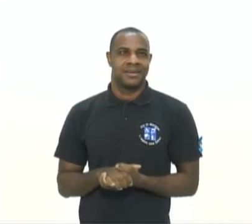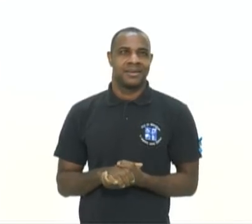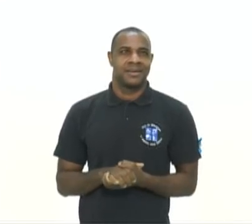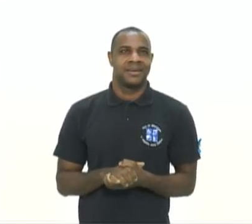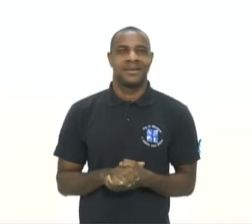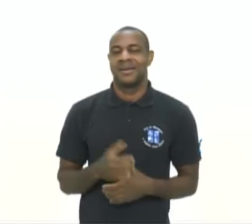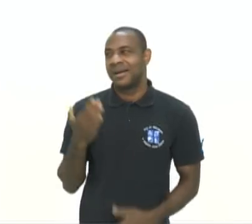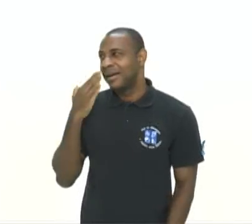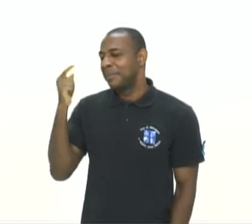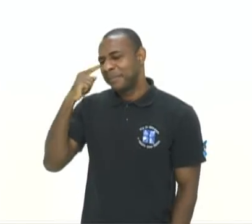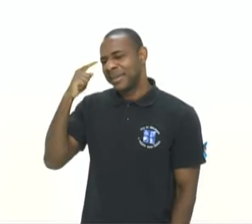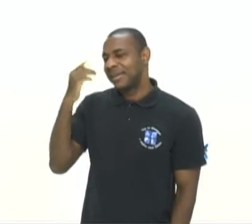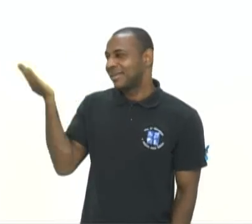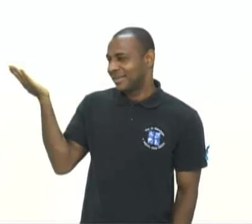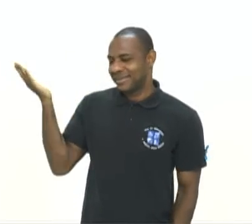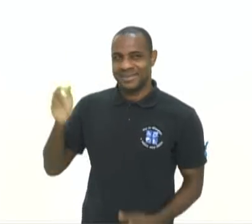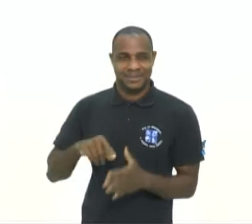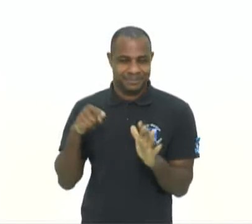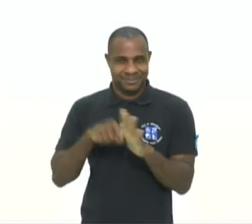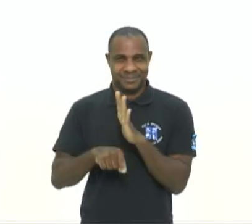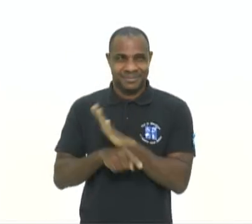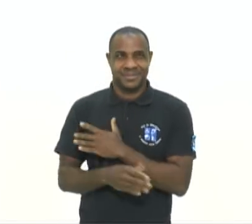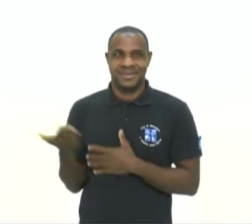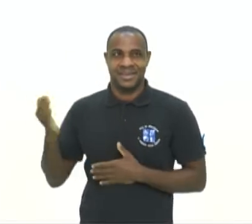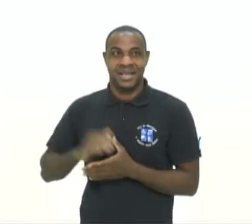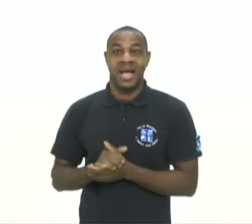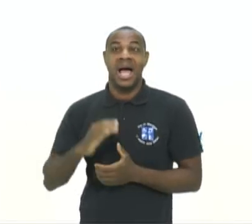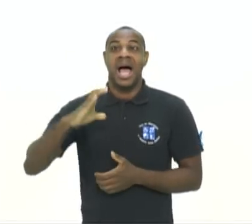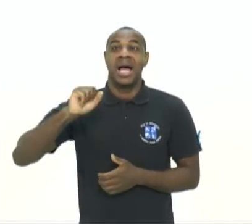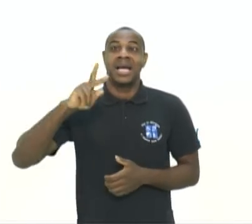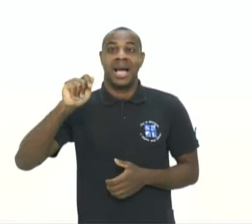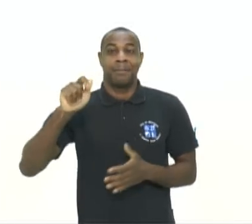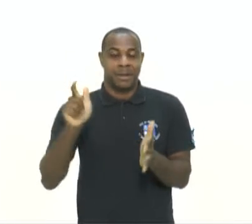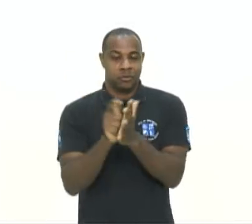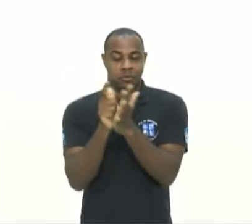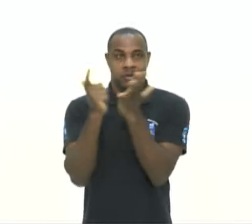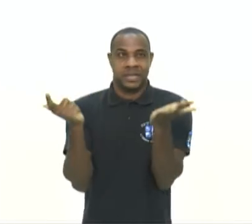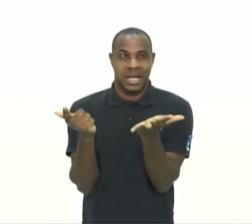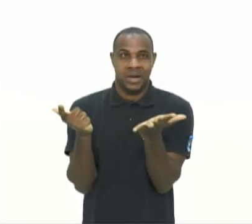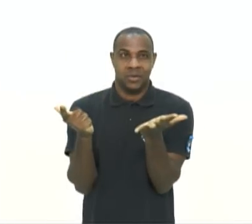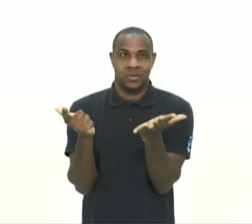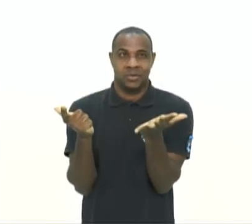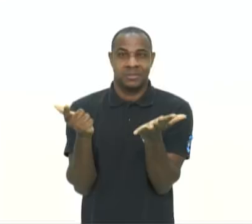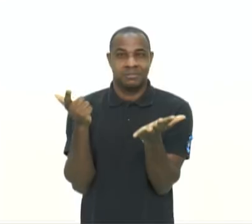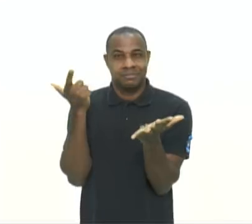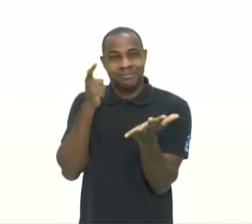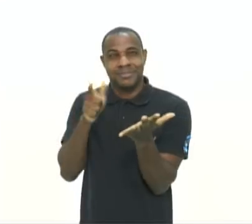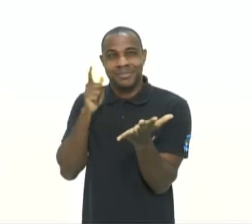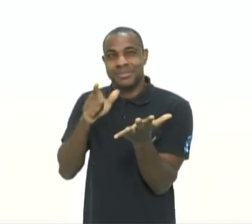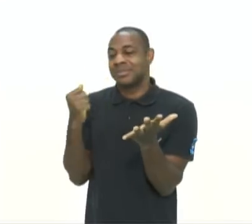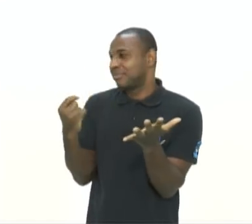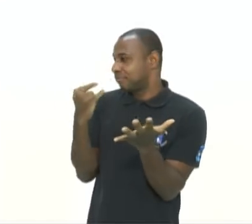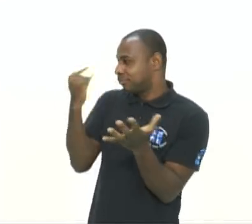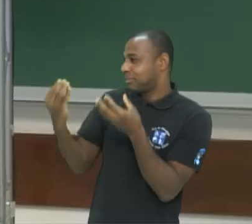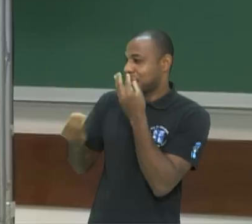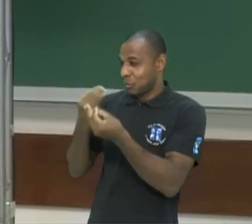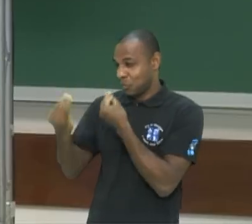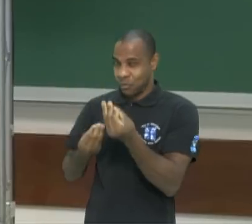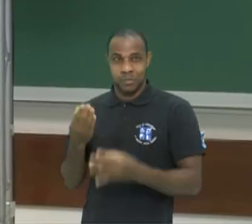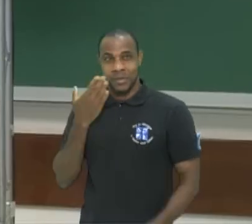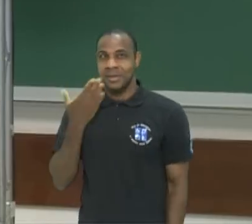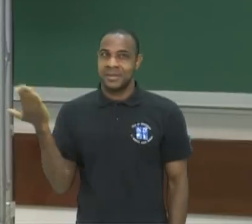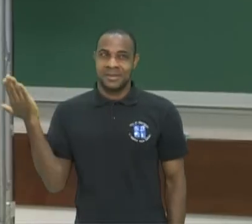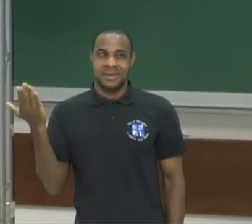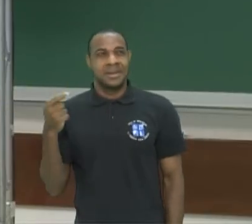Pensando um pouquinho lá com o nosso quiz. A capa de jornal conquistou esse status. Olha ali,